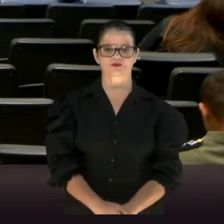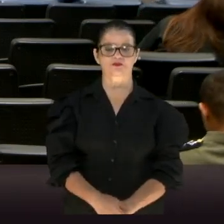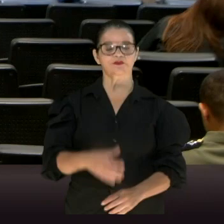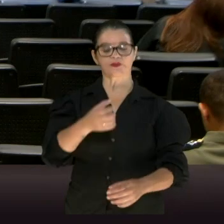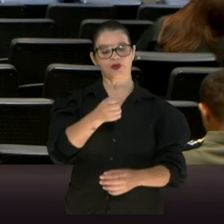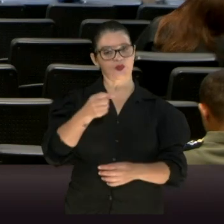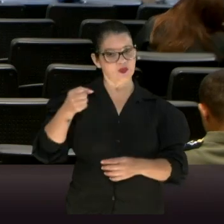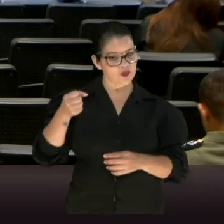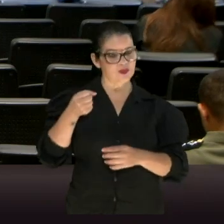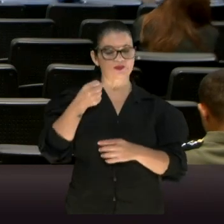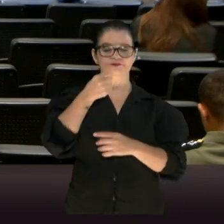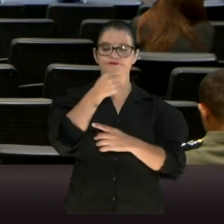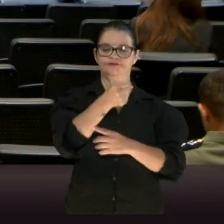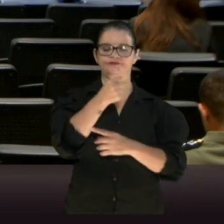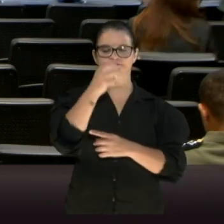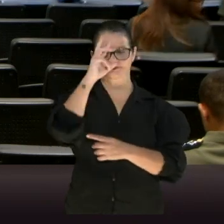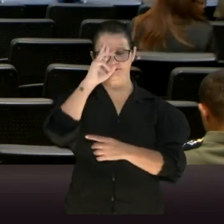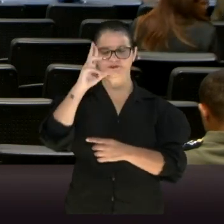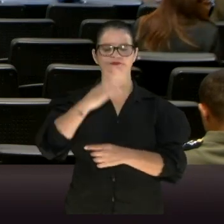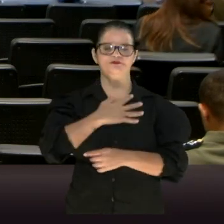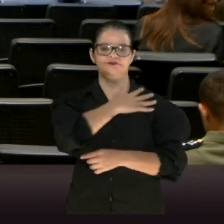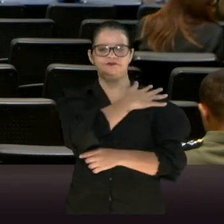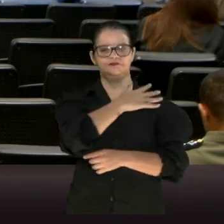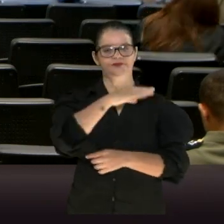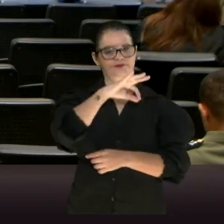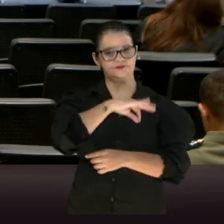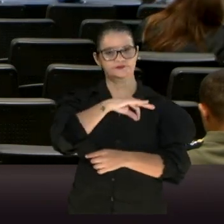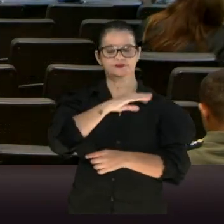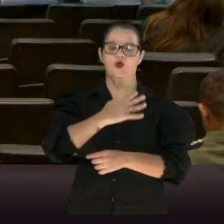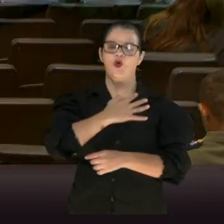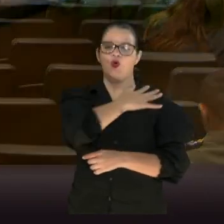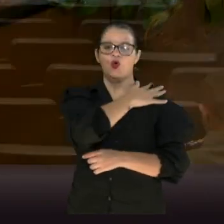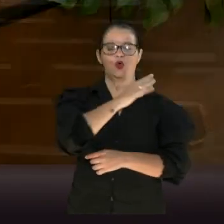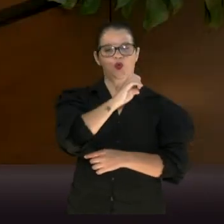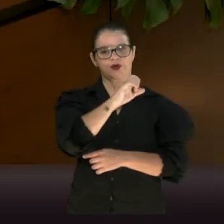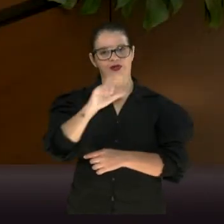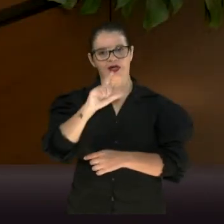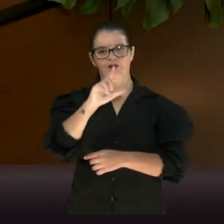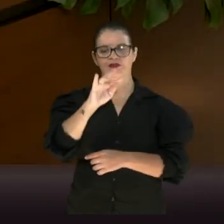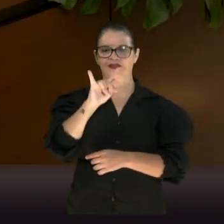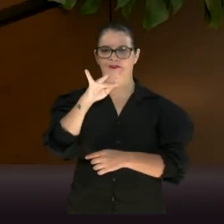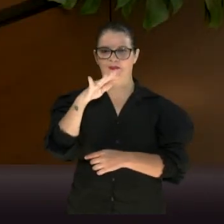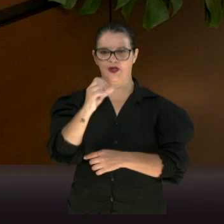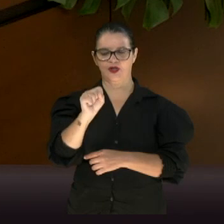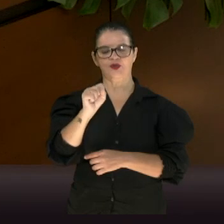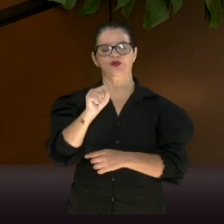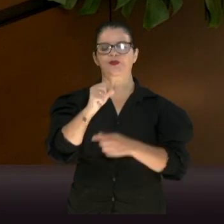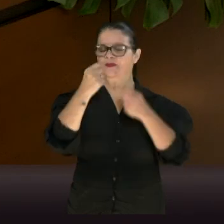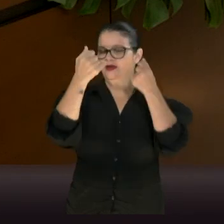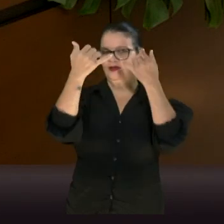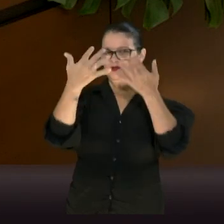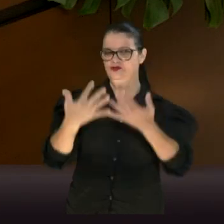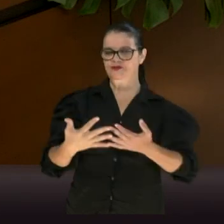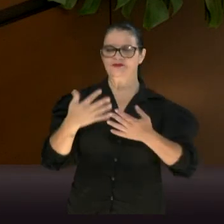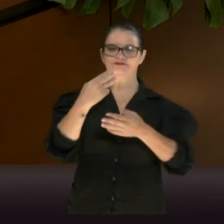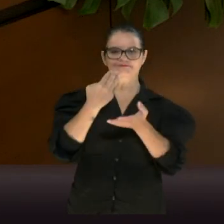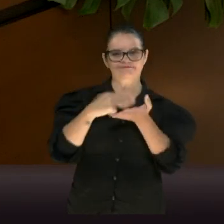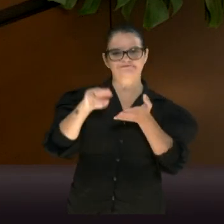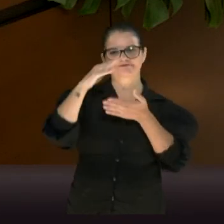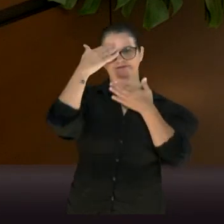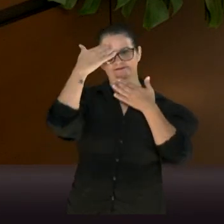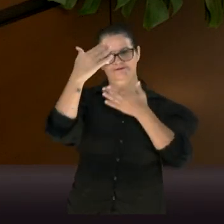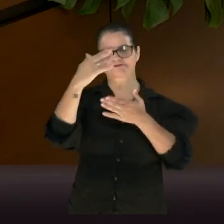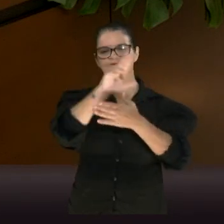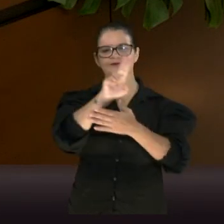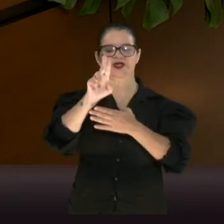Concedo a palavra ao senhor comandante da polícia, Coronel Tibério César dos Santos, para proferir sua mensagem de